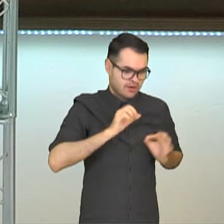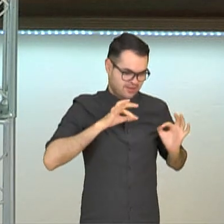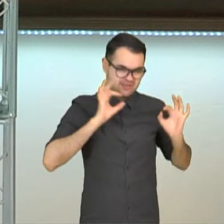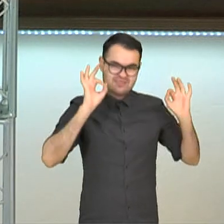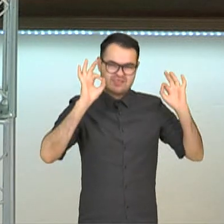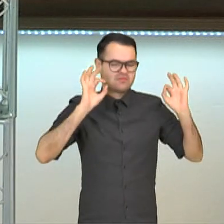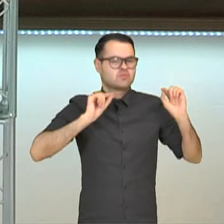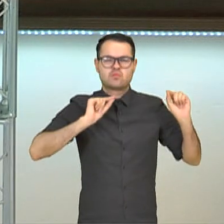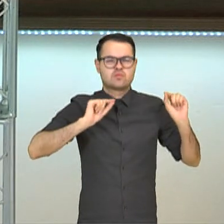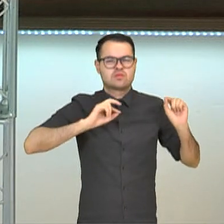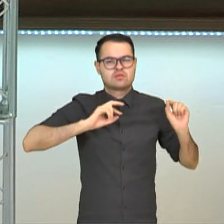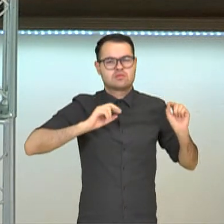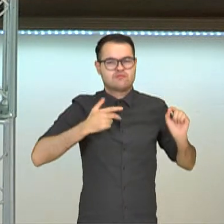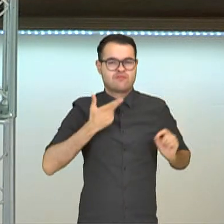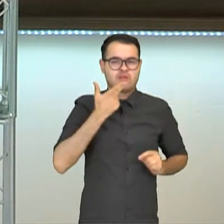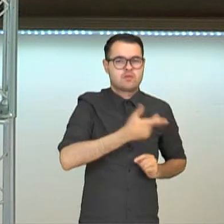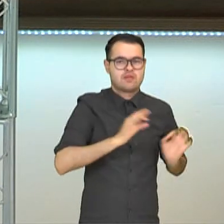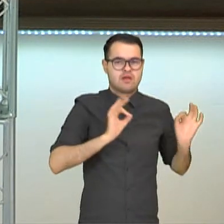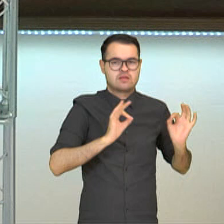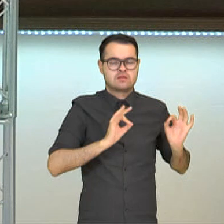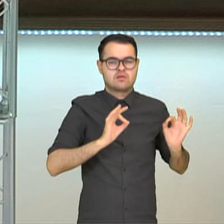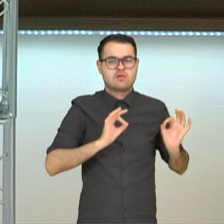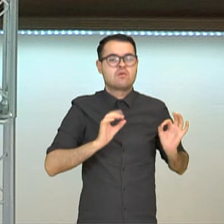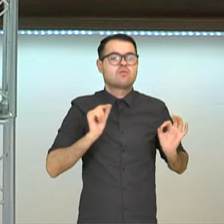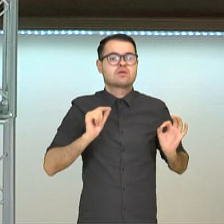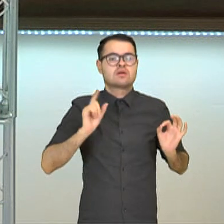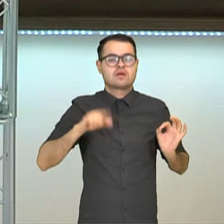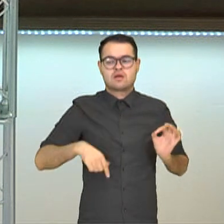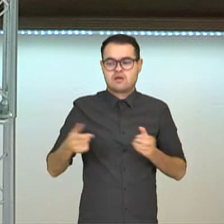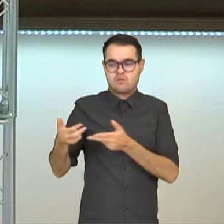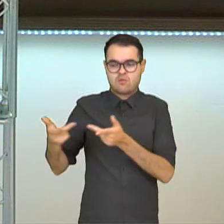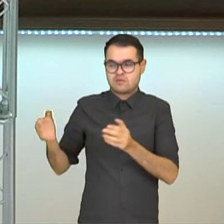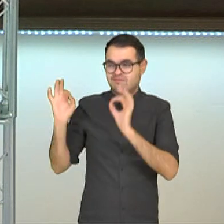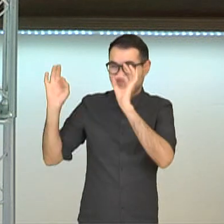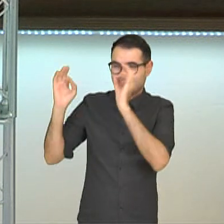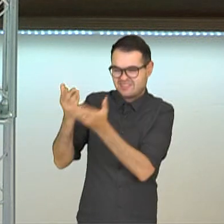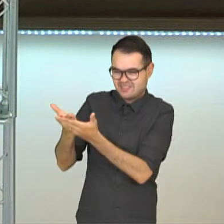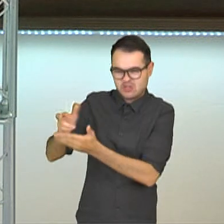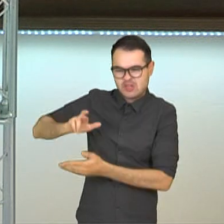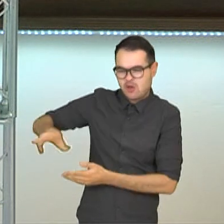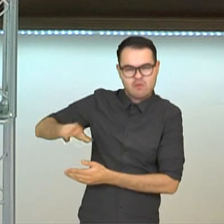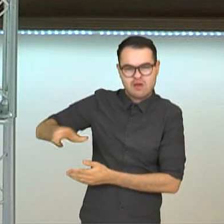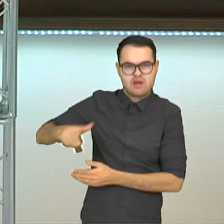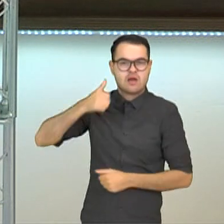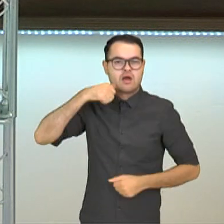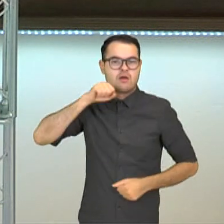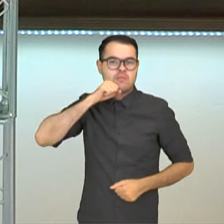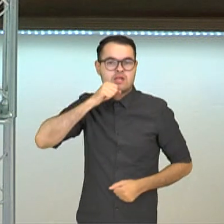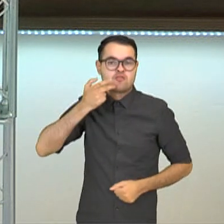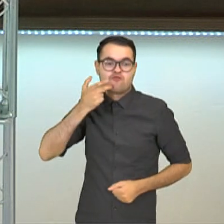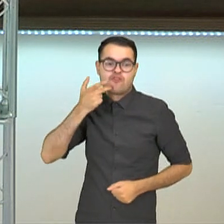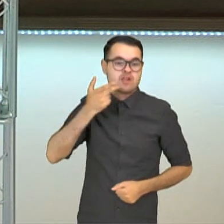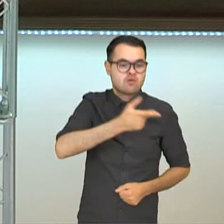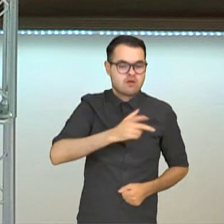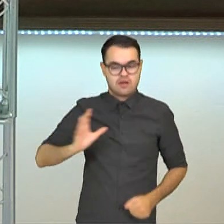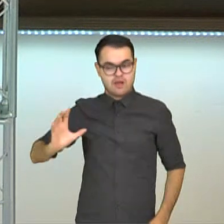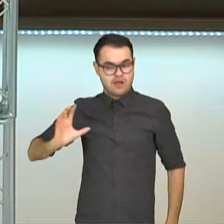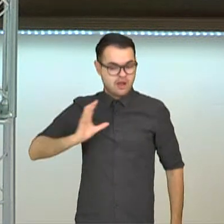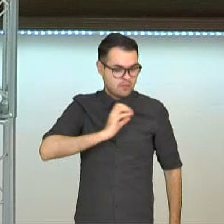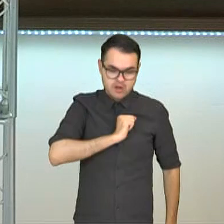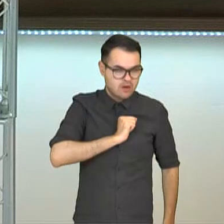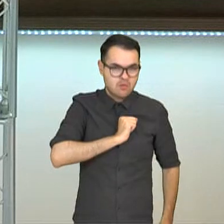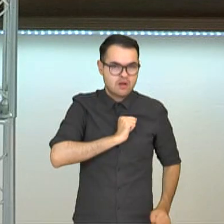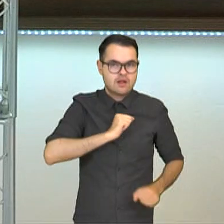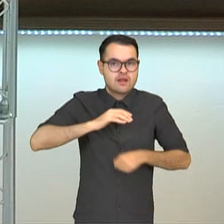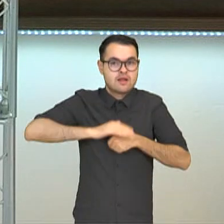ensinamento de fato aqui? Que a coisa mais fina não era o estudo? A mãe não falou de amor, a mãe